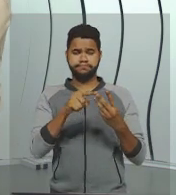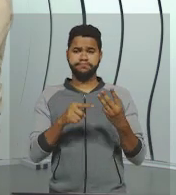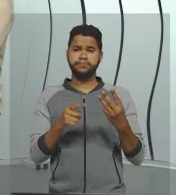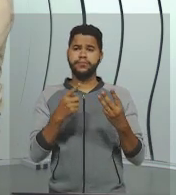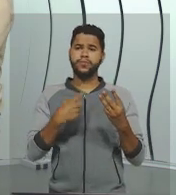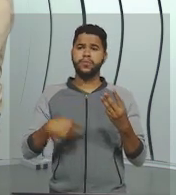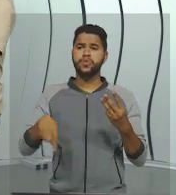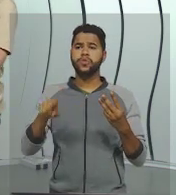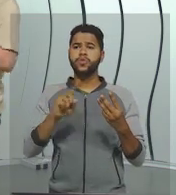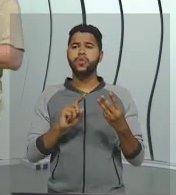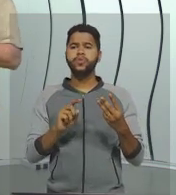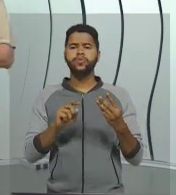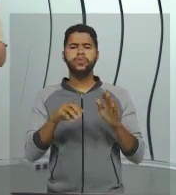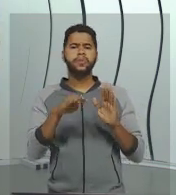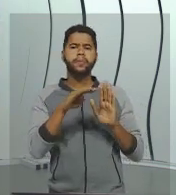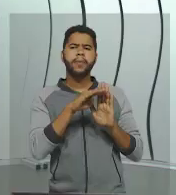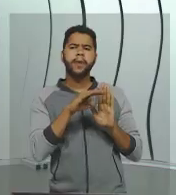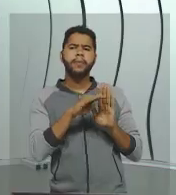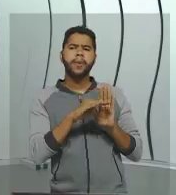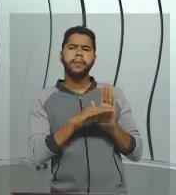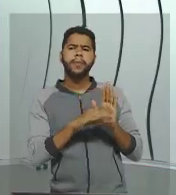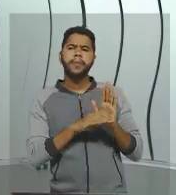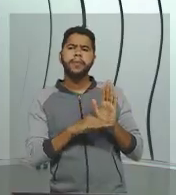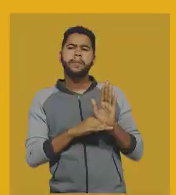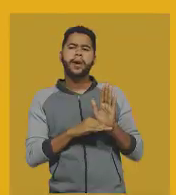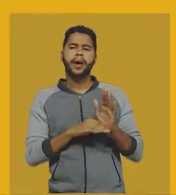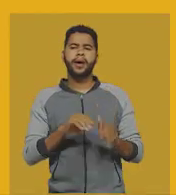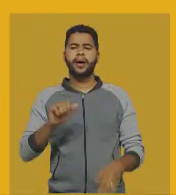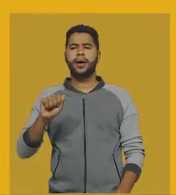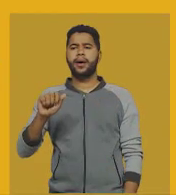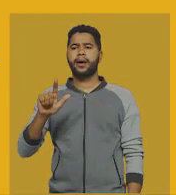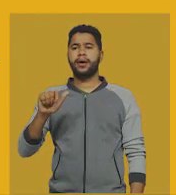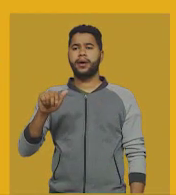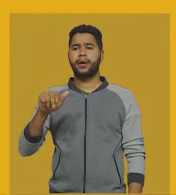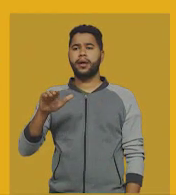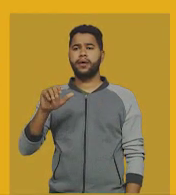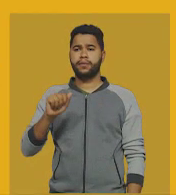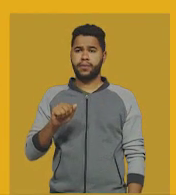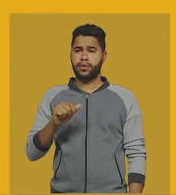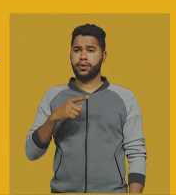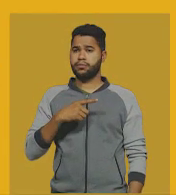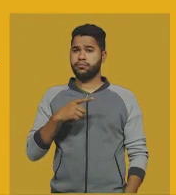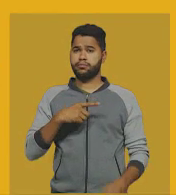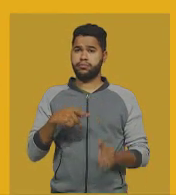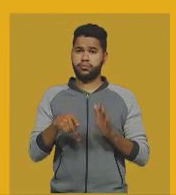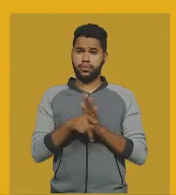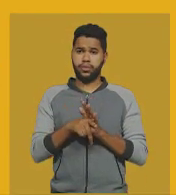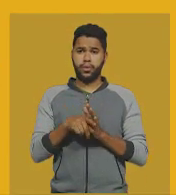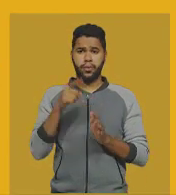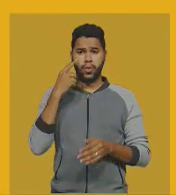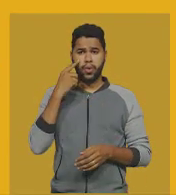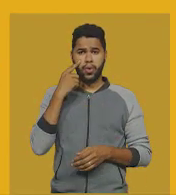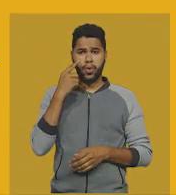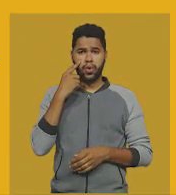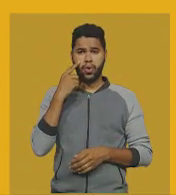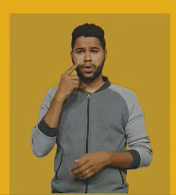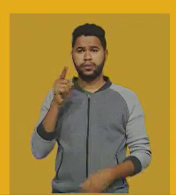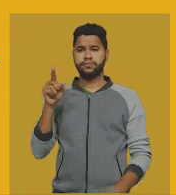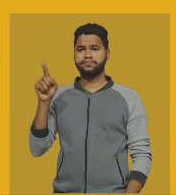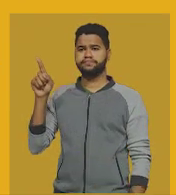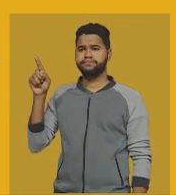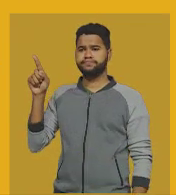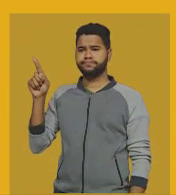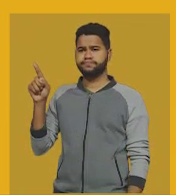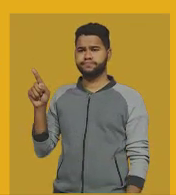gente vai classificar uma alavanca entre interfixa, interpotente